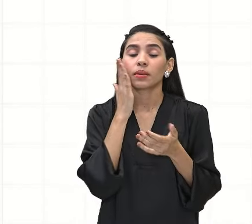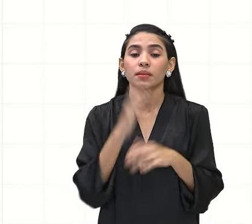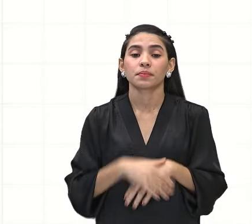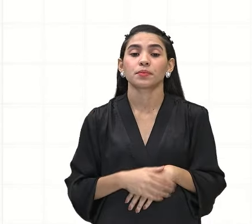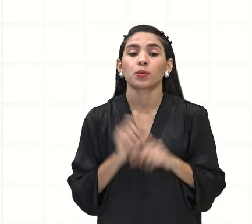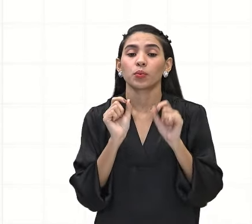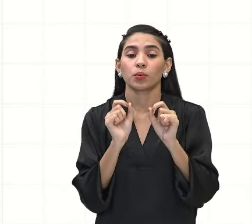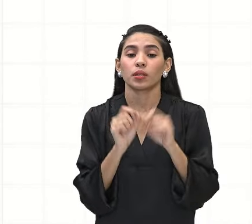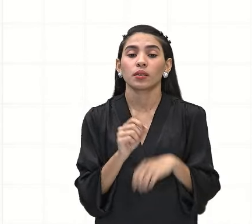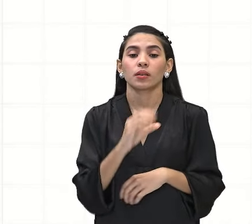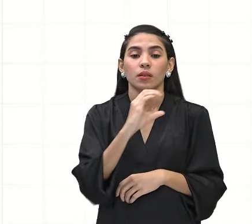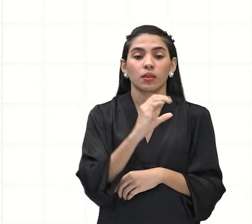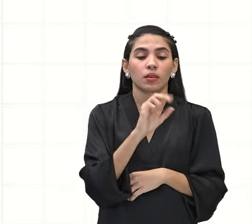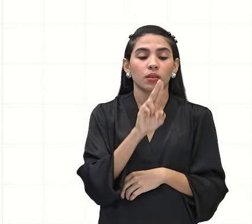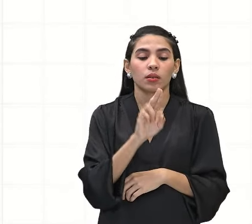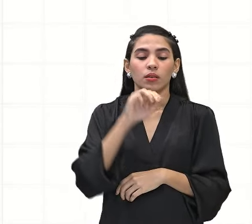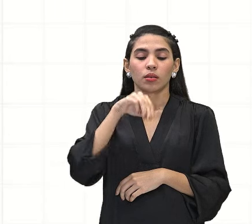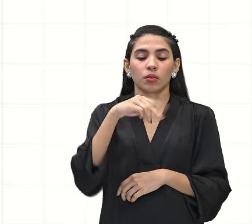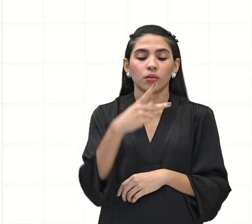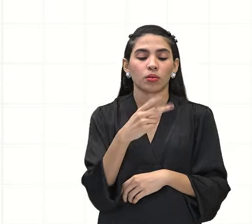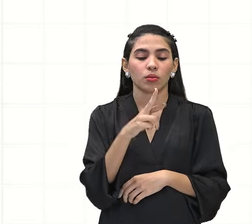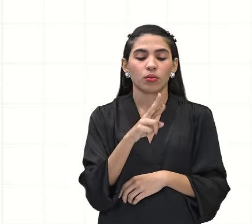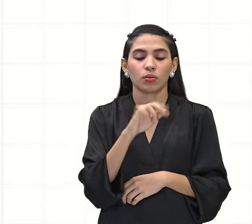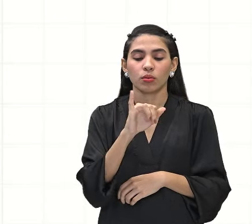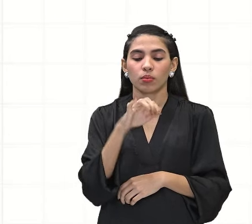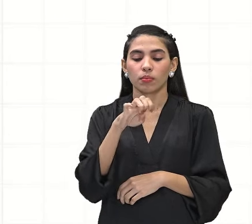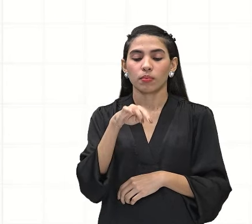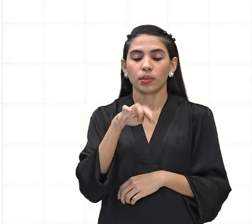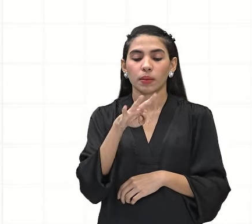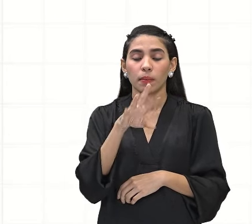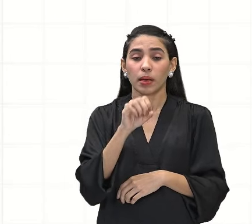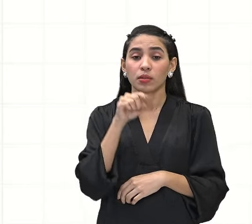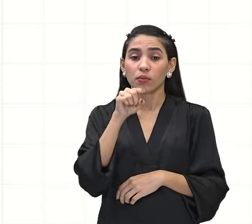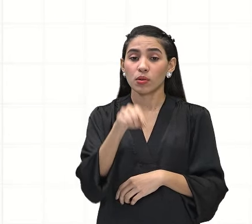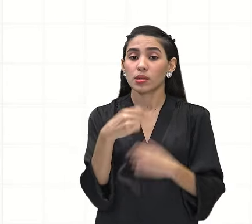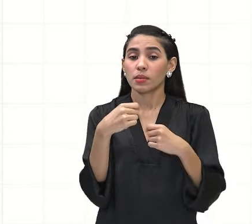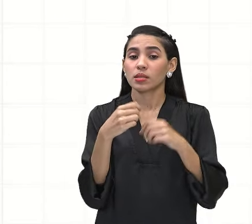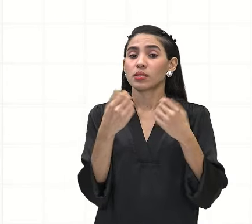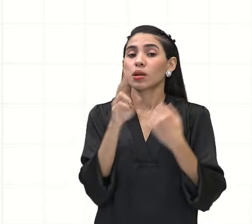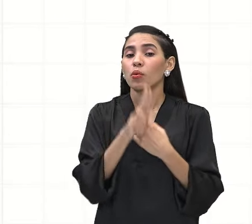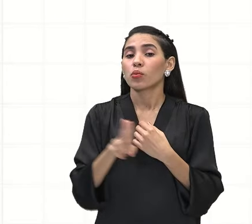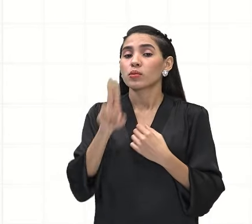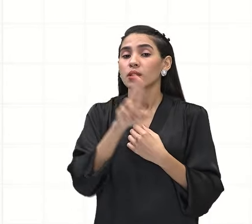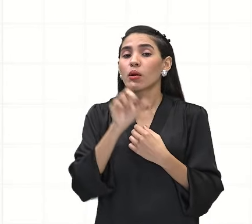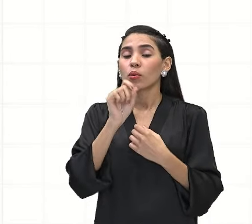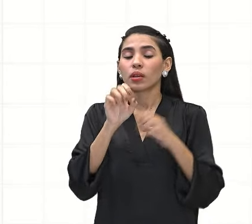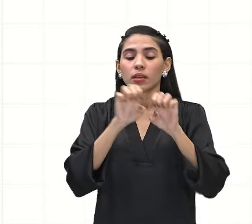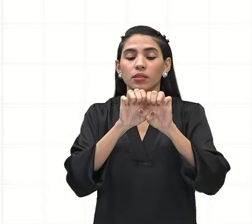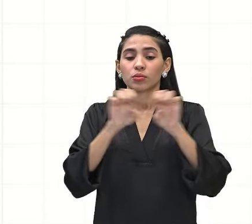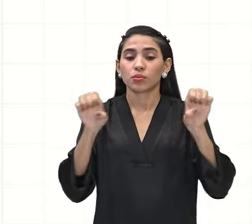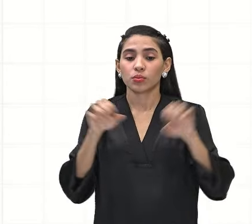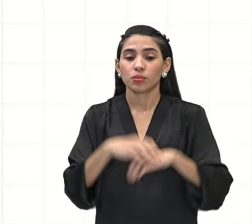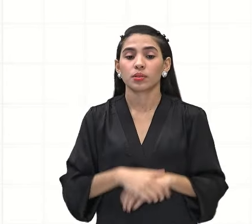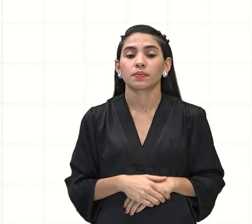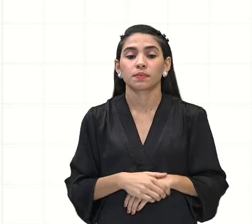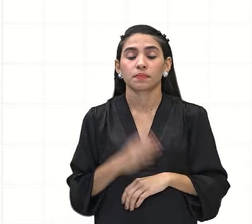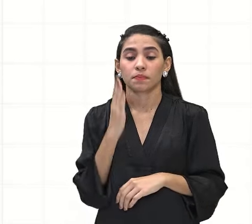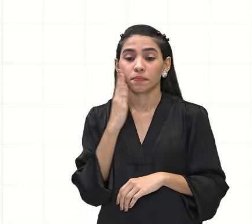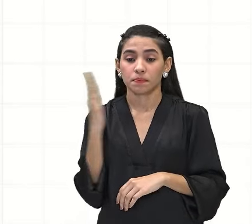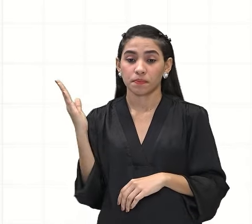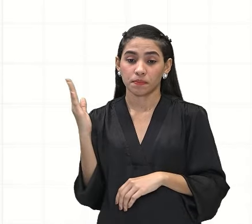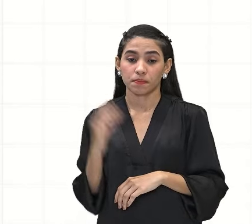o comprimento se ele quer saber o comprimento eu quero saber o comprimento da circunferência 2